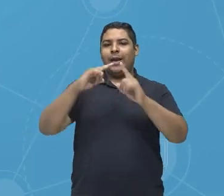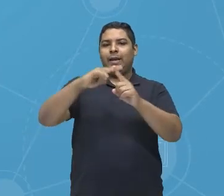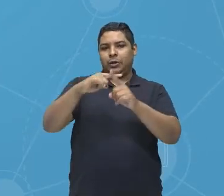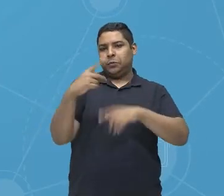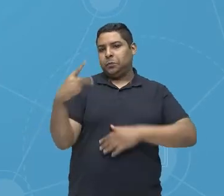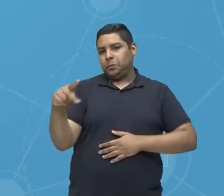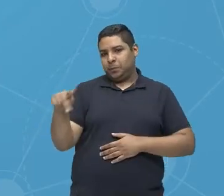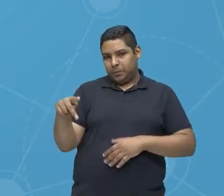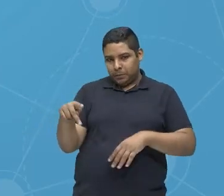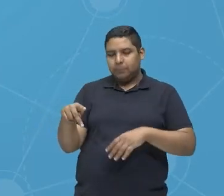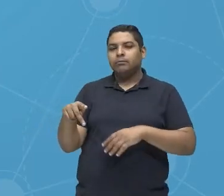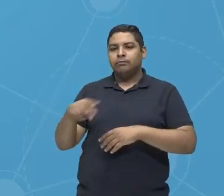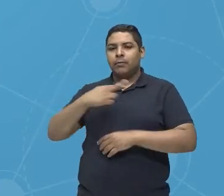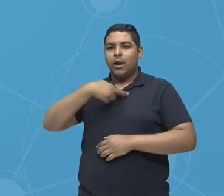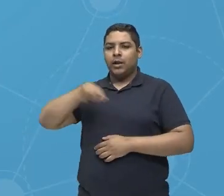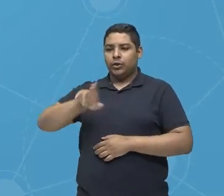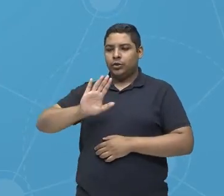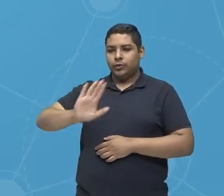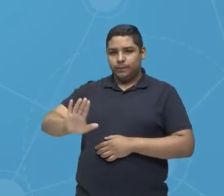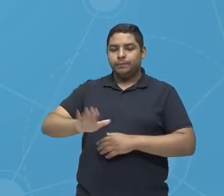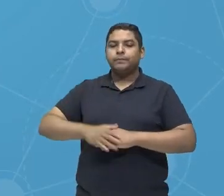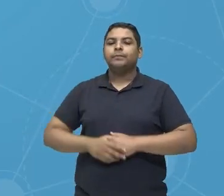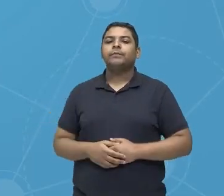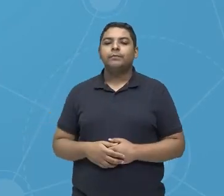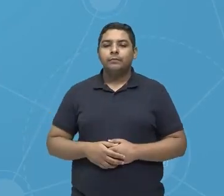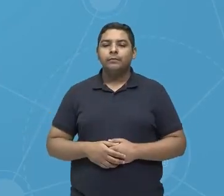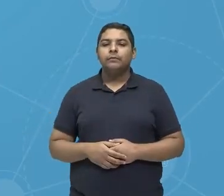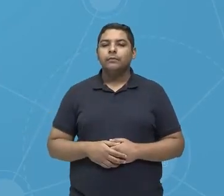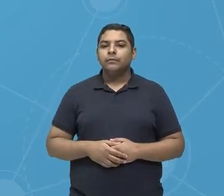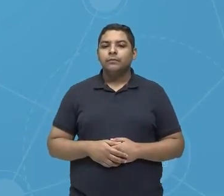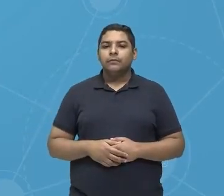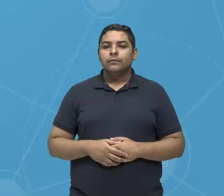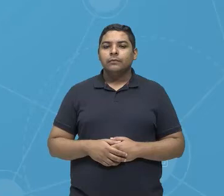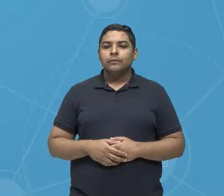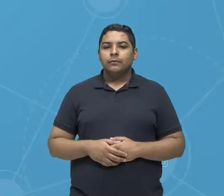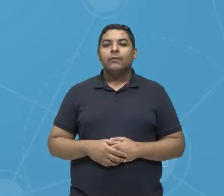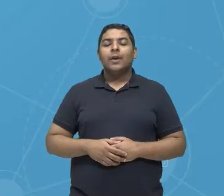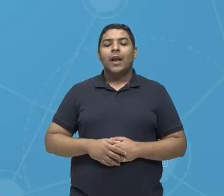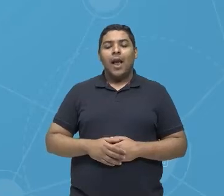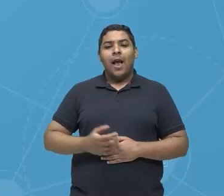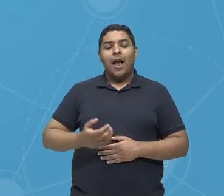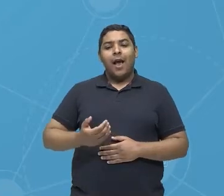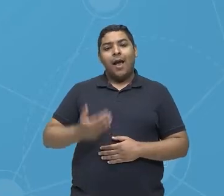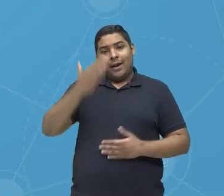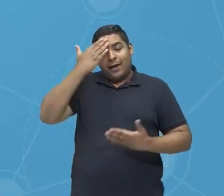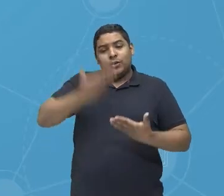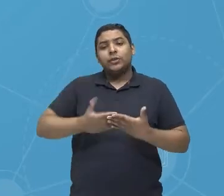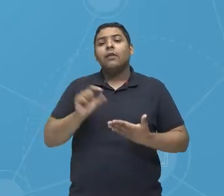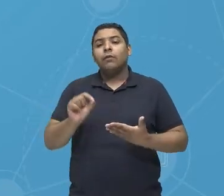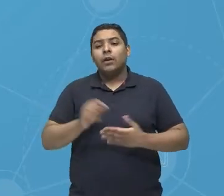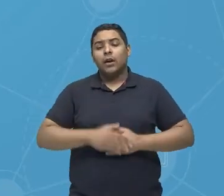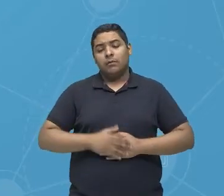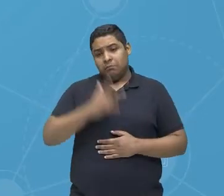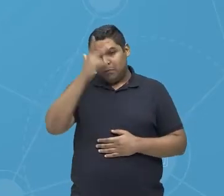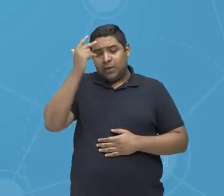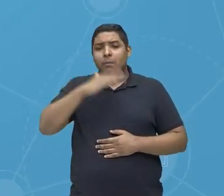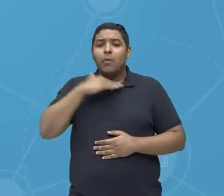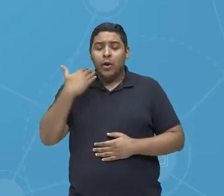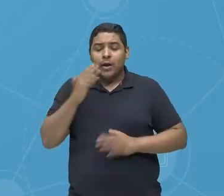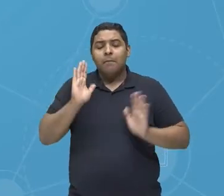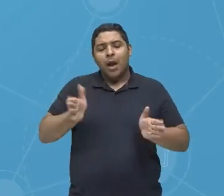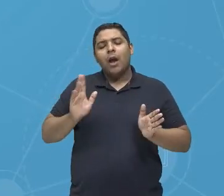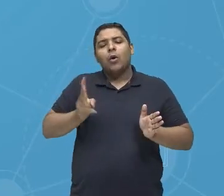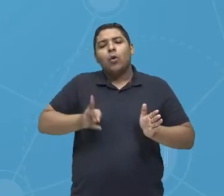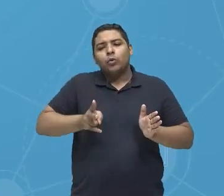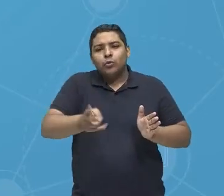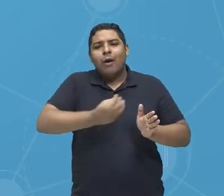ligados à questão da religiosidade. Eles acreditavam numa vida pós-morte. Tanto é que existe muito culto, a questão da